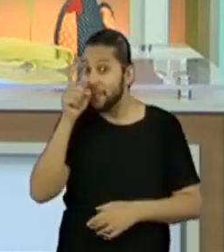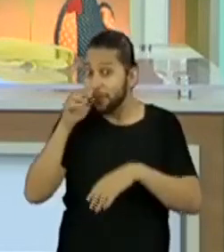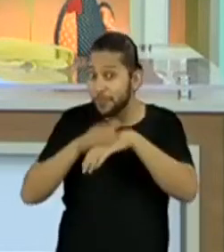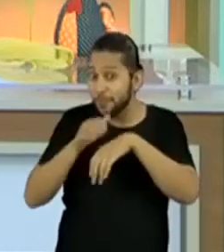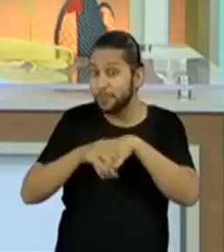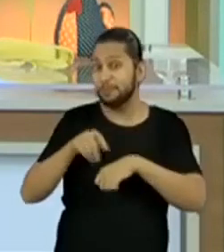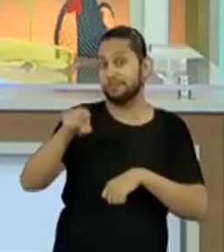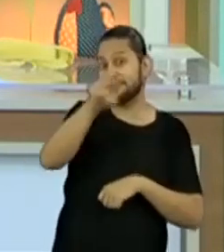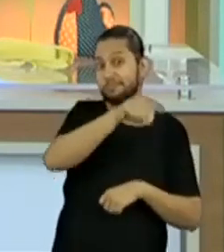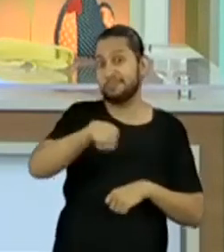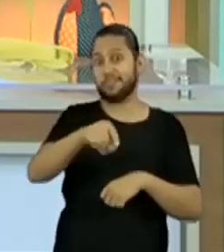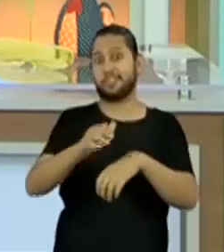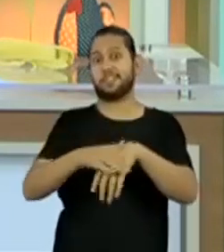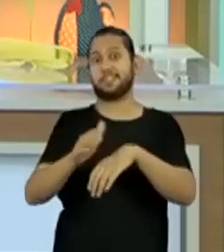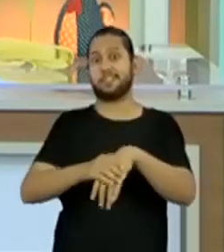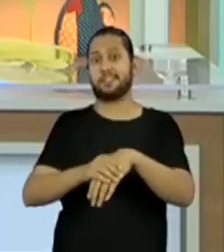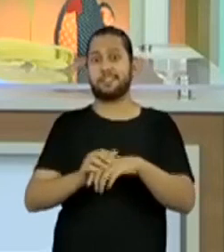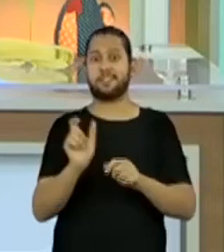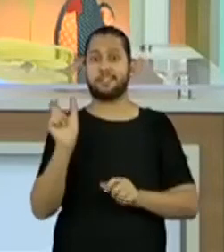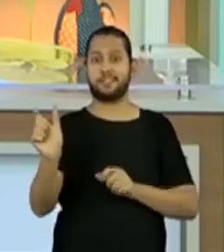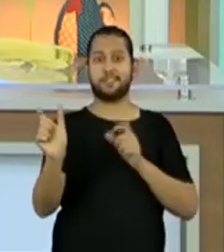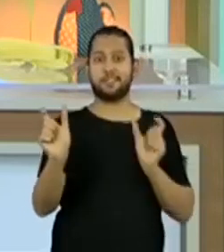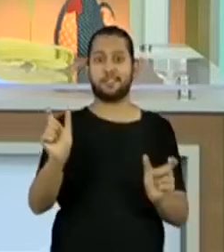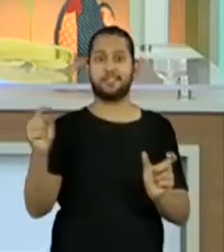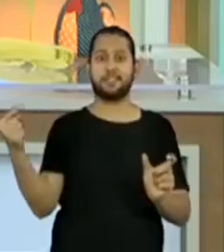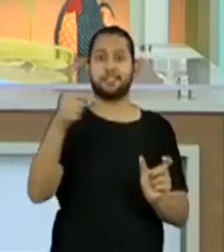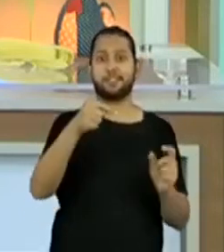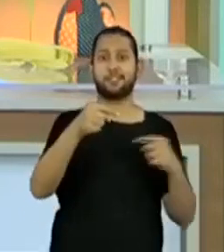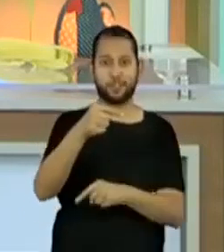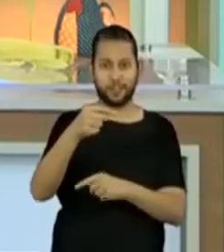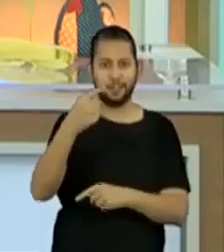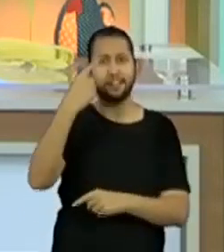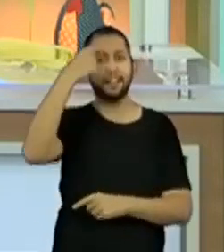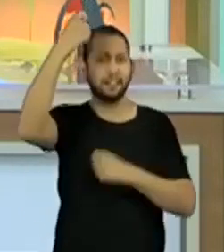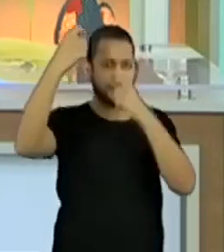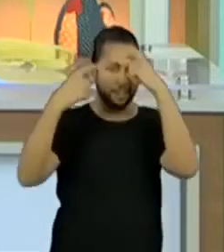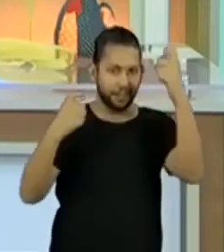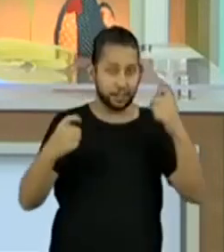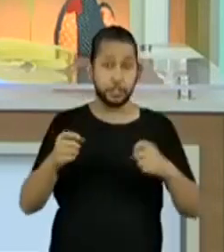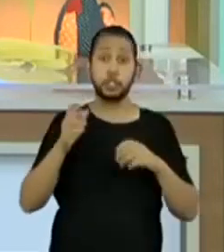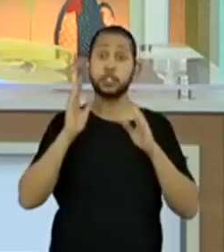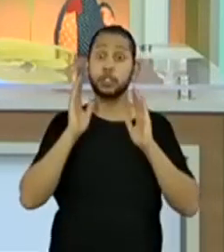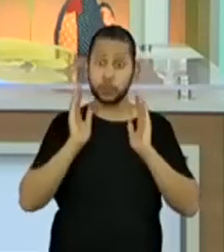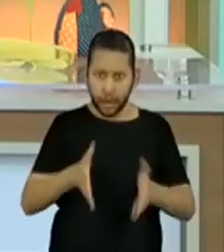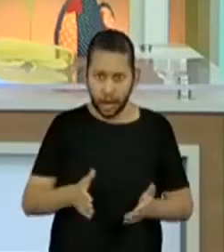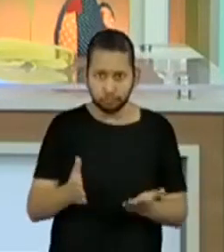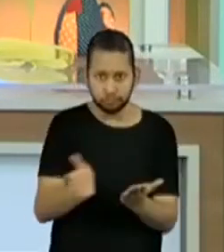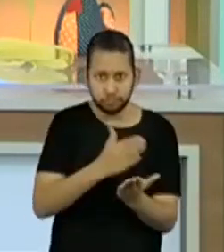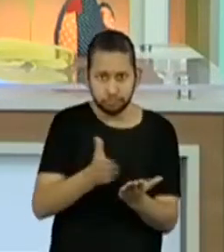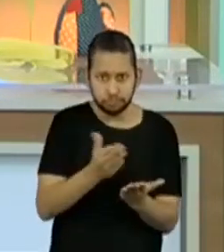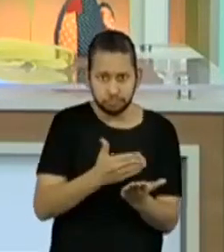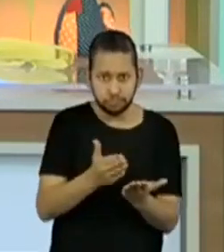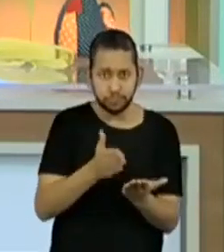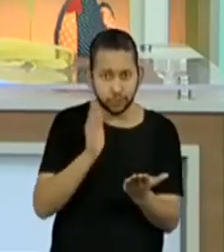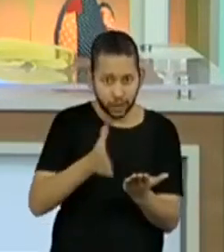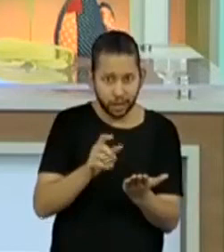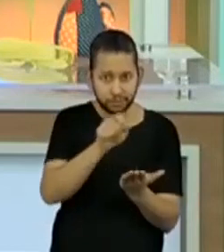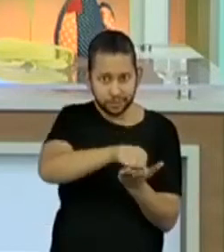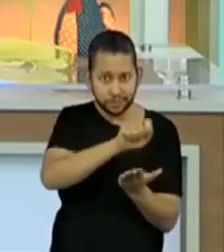de vocês. Para isso, quem já está aí com um caderno em casa, né, vai